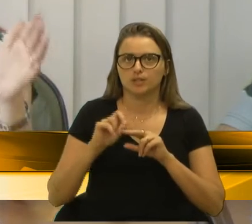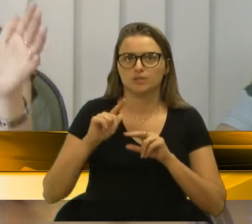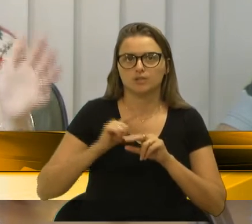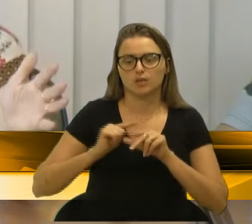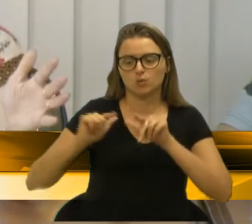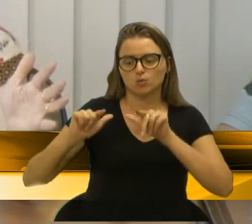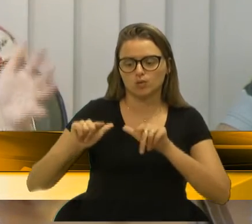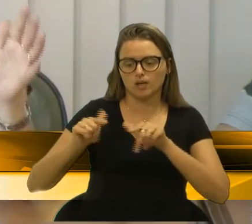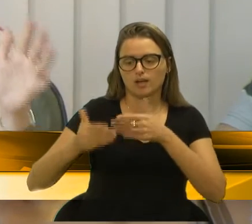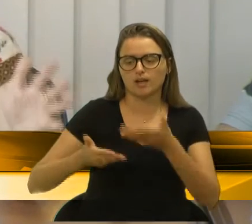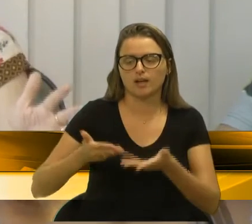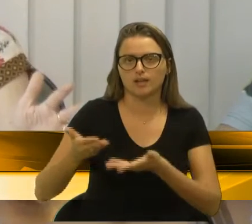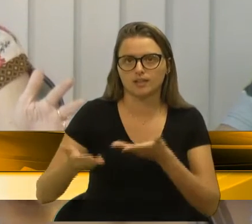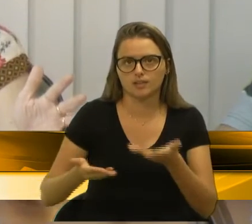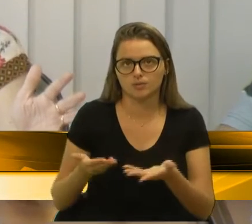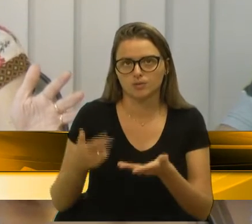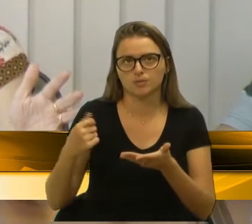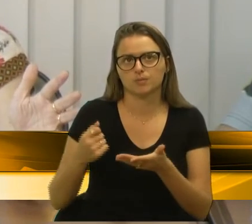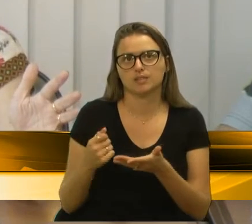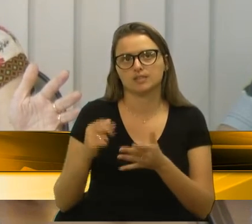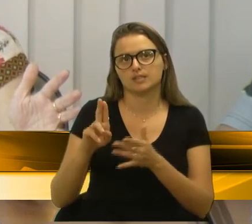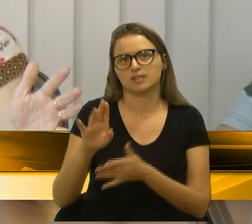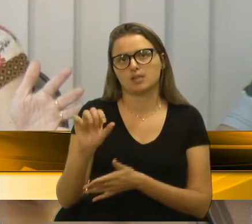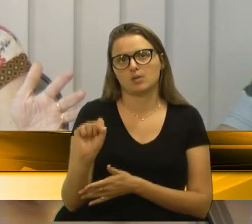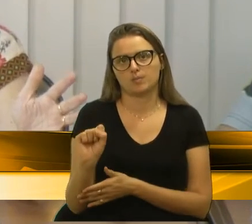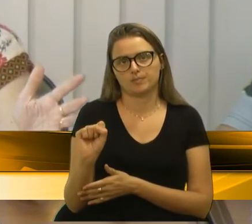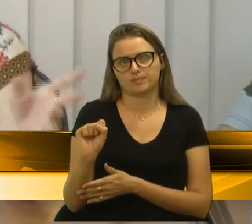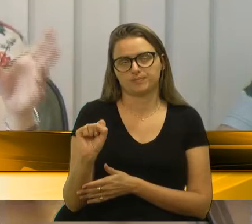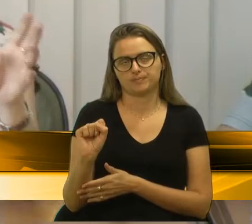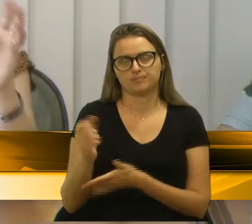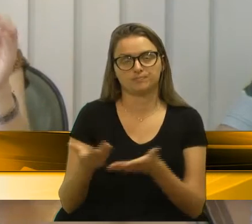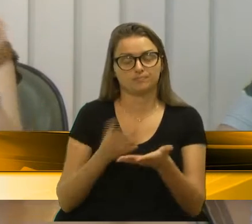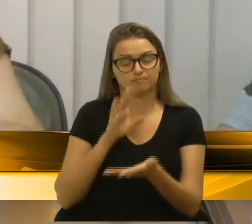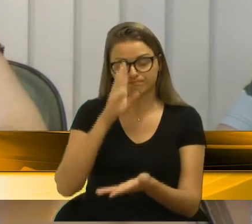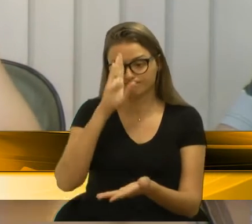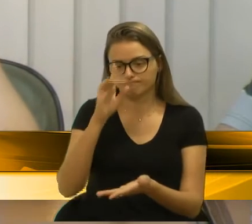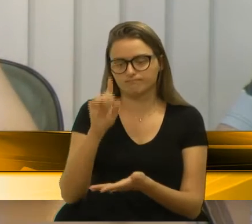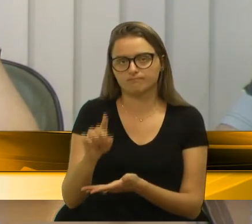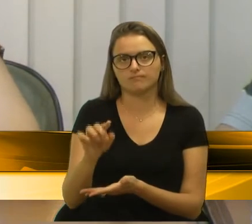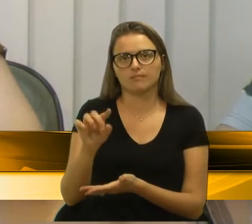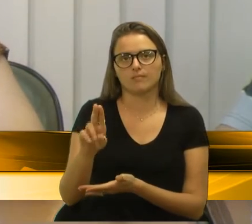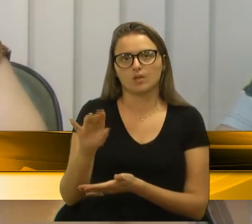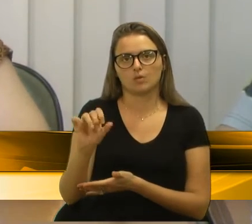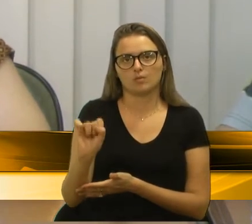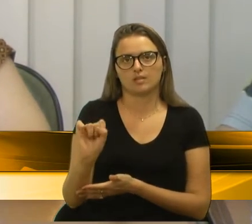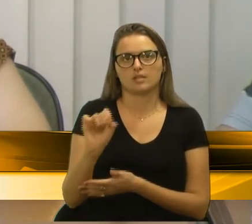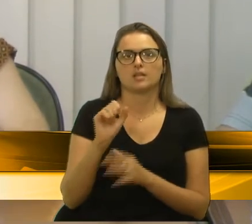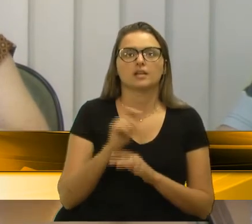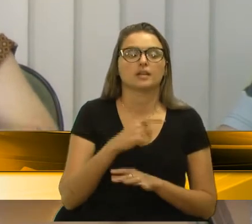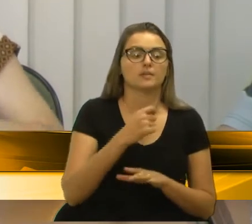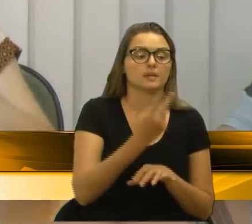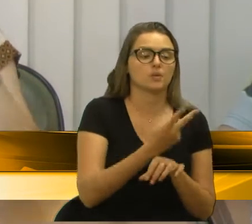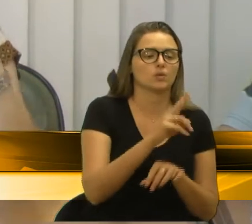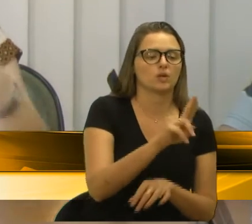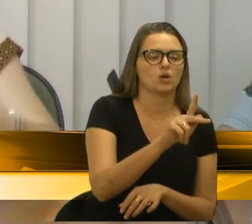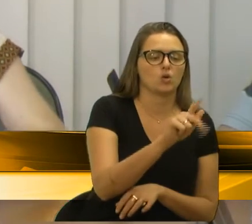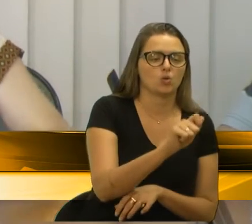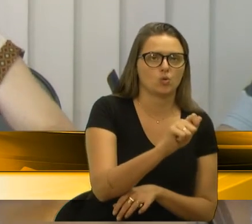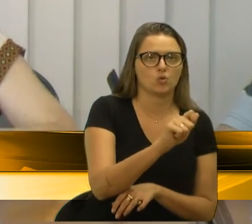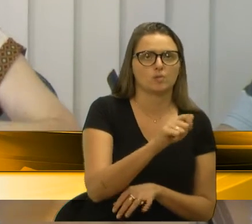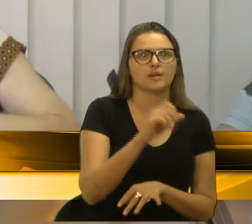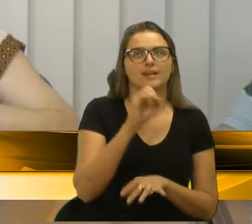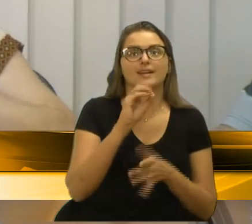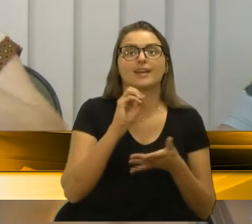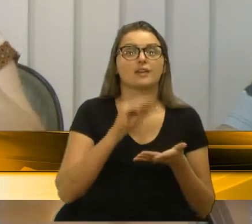de atendimento dessas pessoas tem que ser atenção básica, né? Então, quem que deve procurar UPA e pronto atendimento? Quem está com falta de